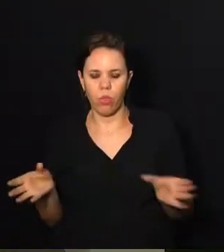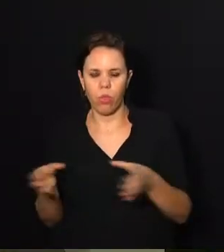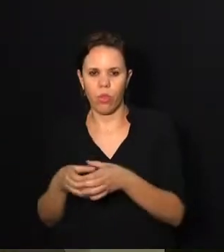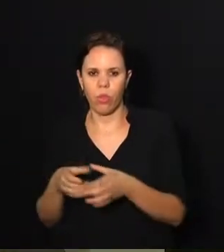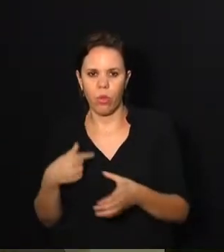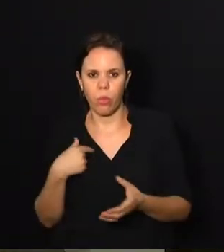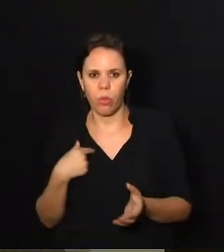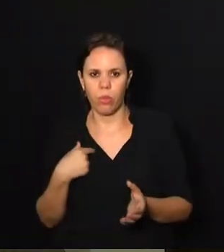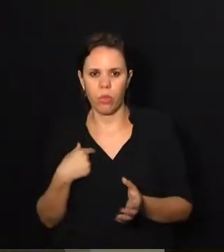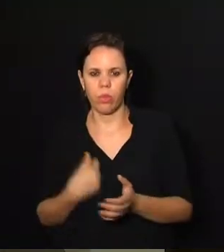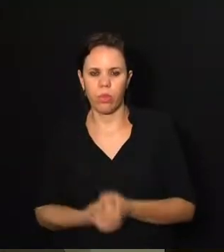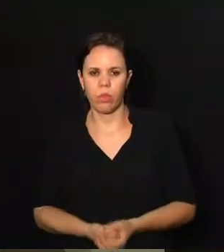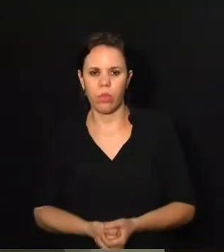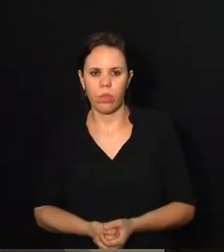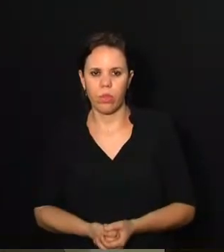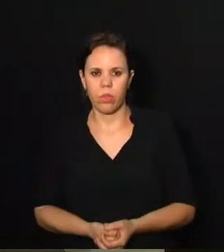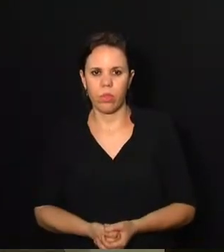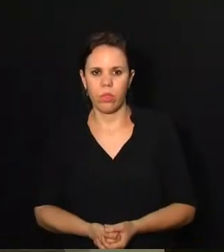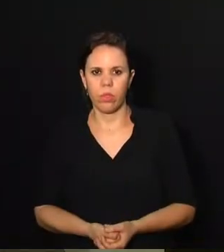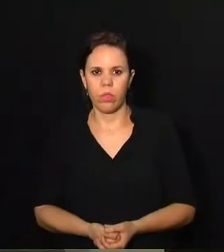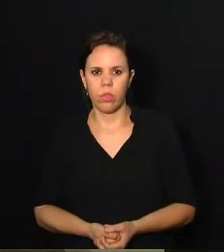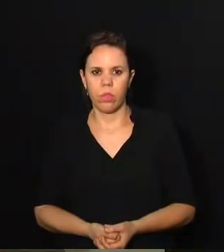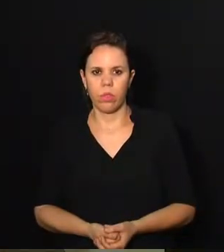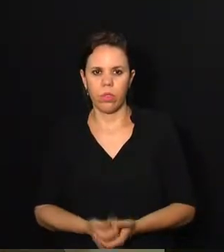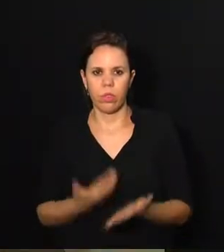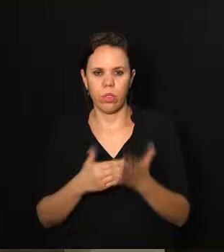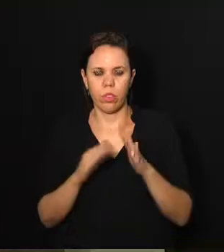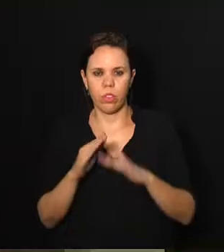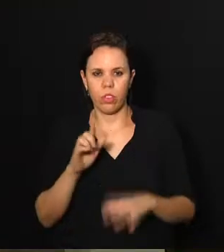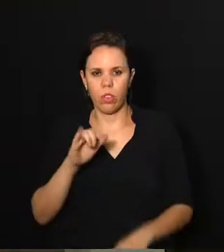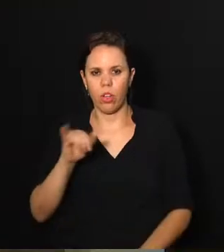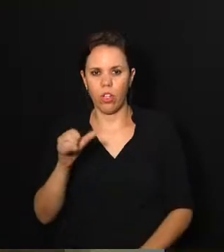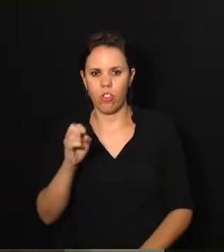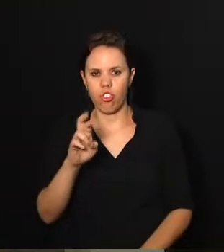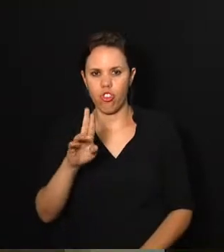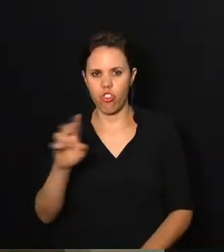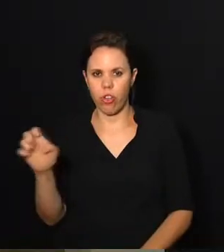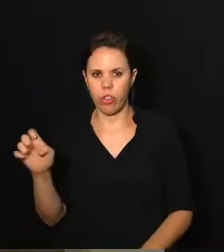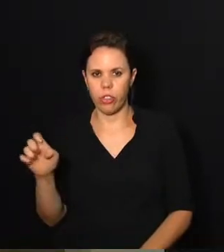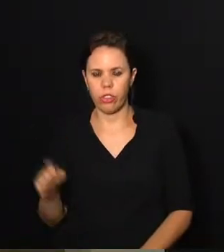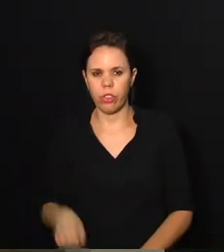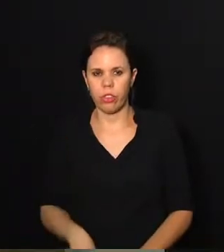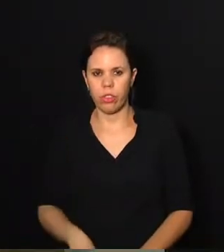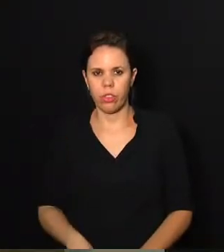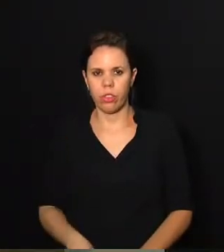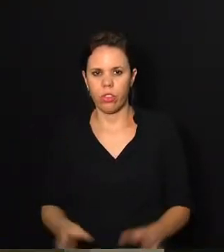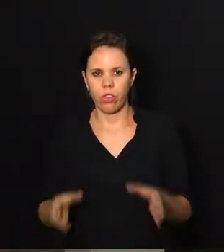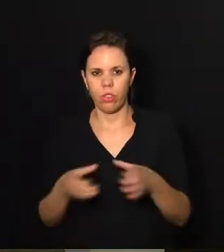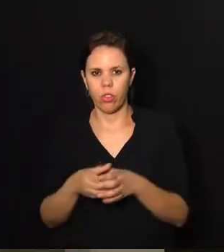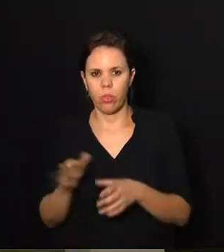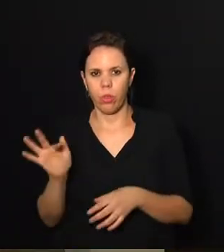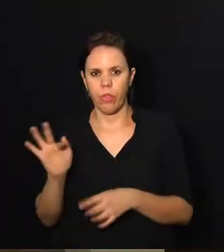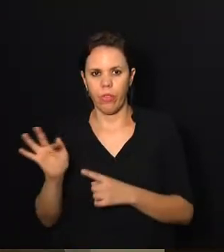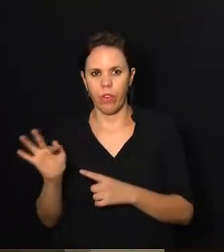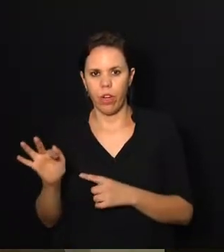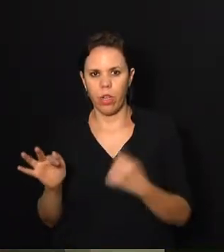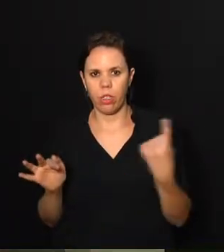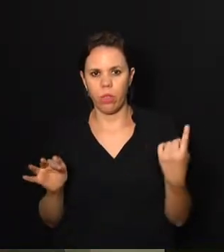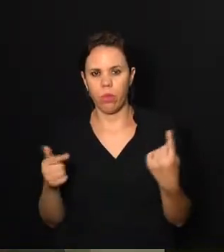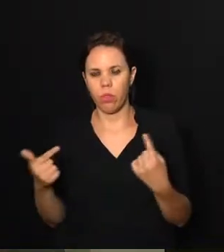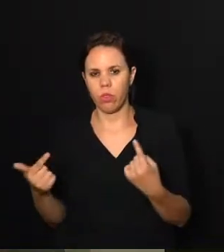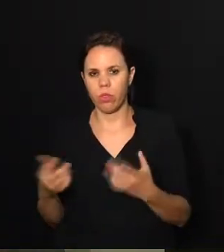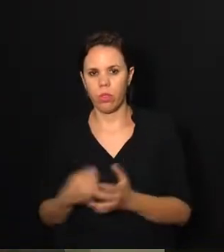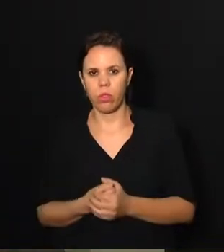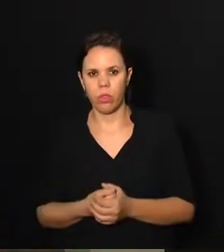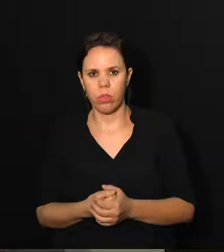do ginásio Jorge Mendonça, pertencente ao grupo Floresta 1 ou 2, não sei. É